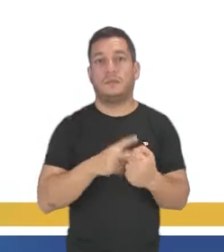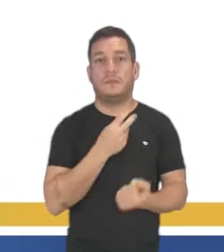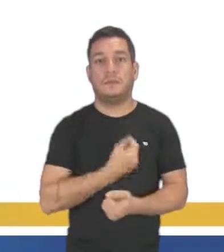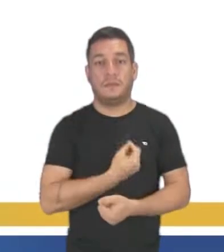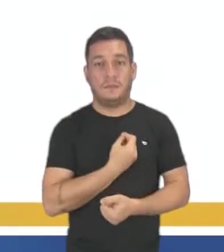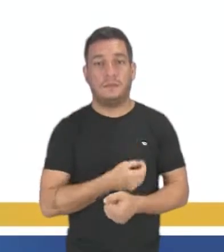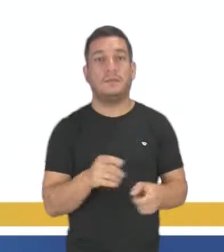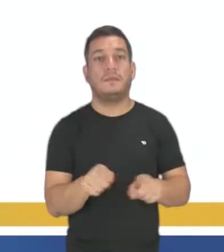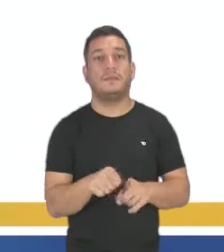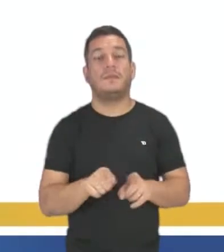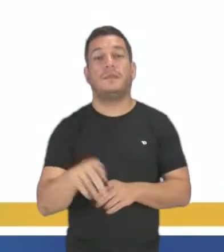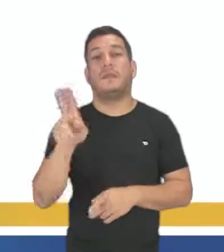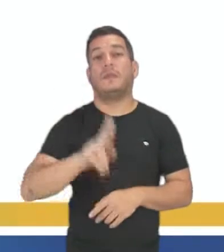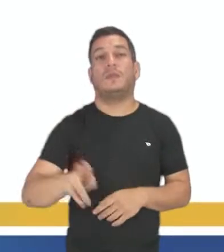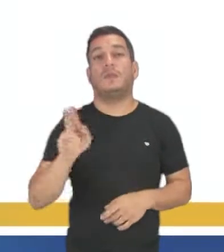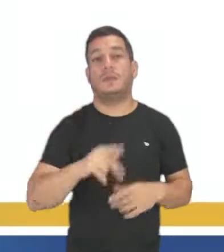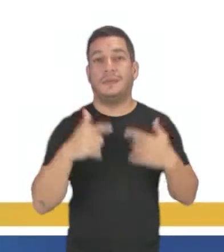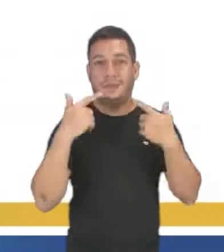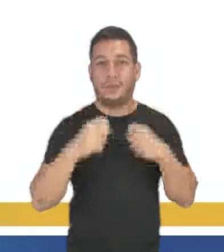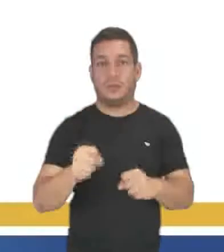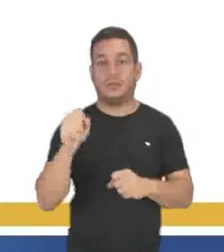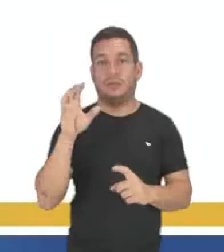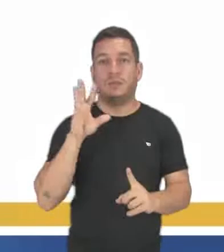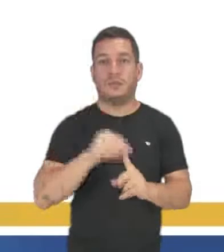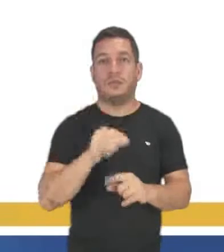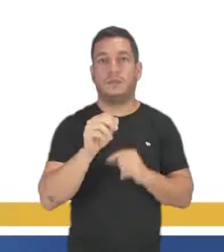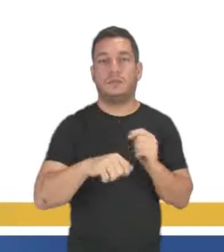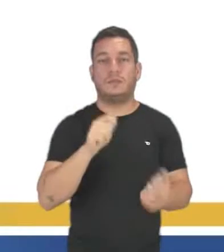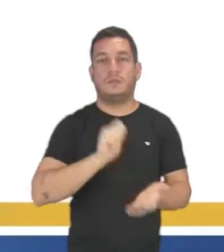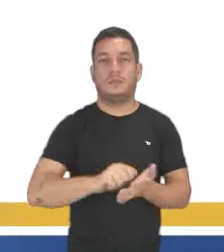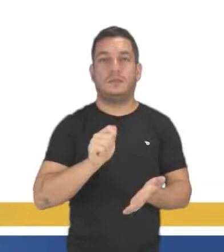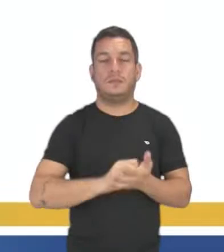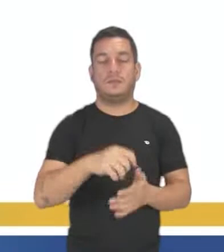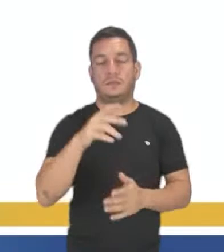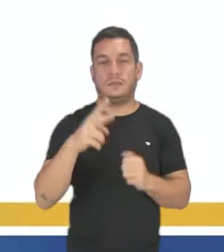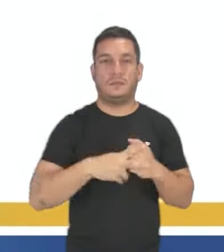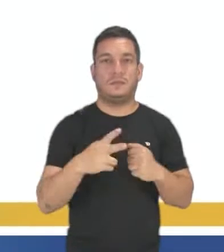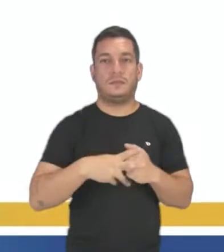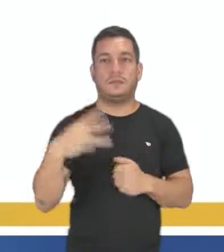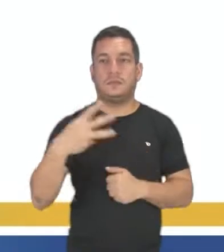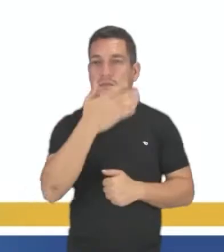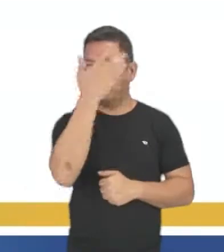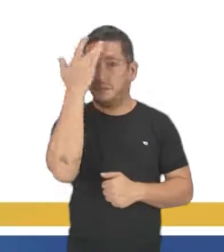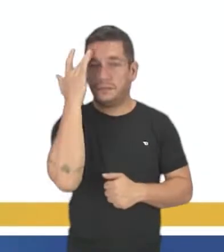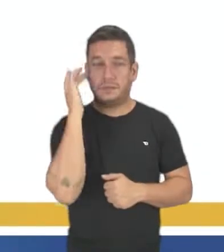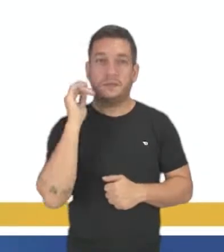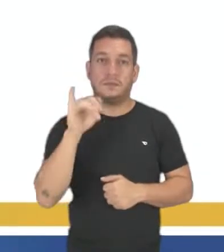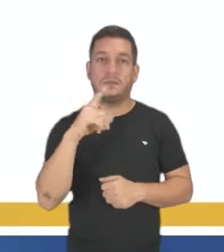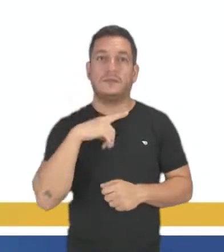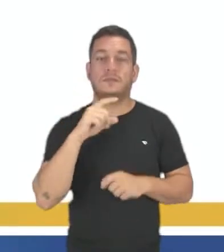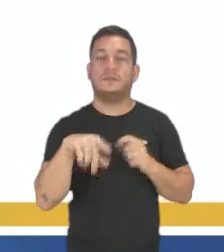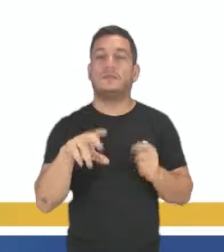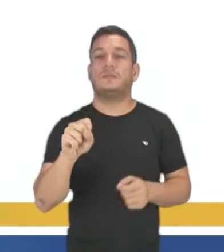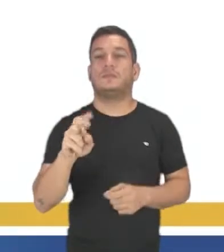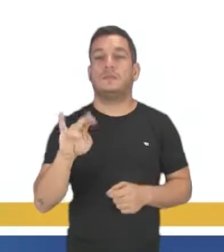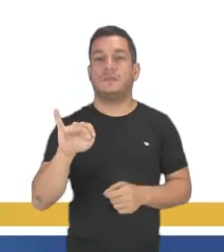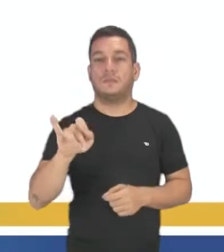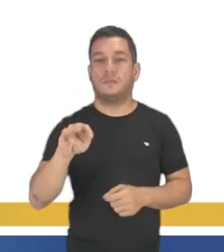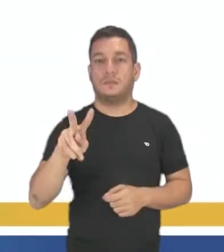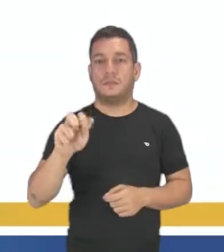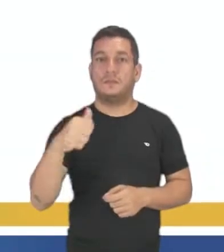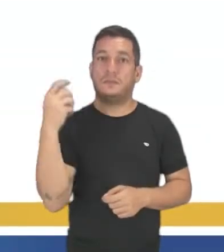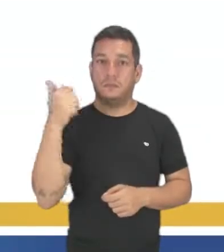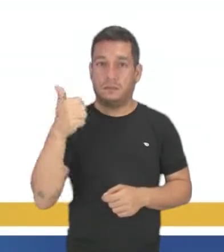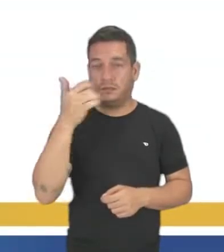presente e utiliza a linguagem objetiva se escrever o verbo na terceira pessoa e se for subjetivo na primeira